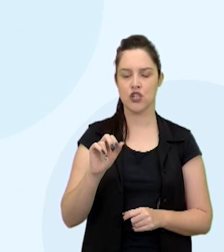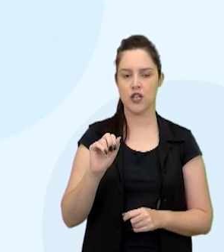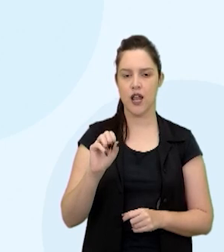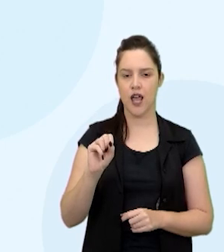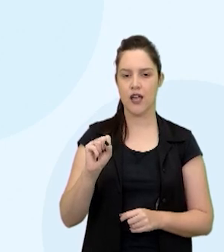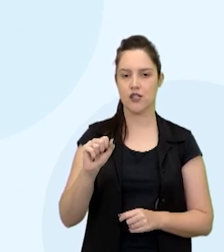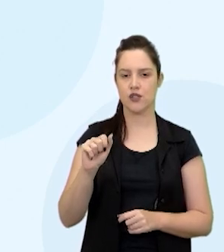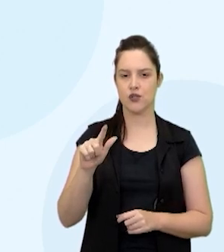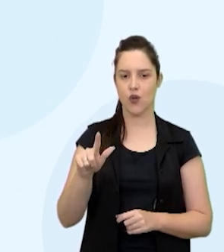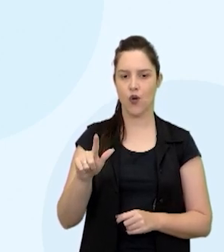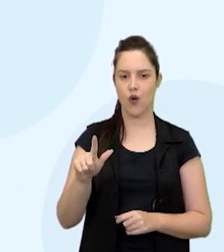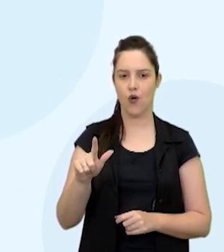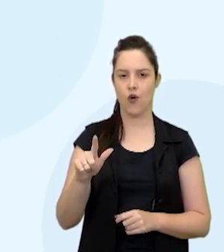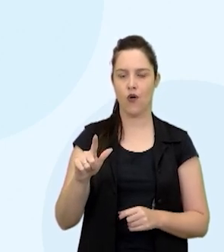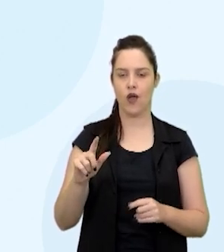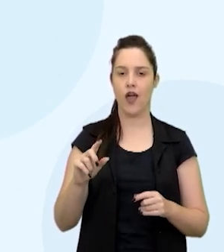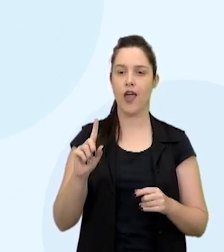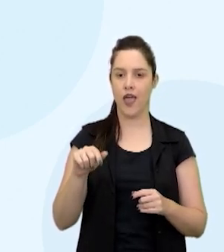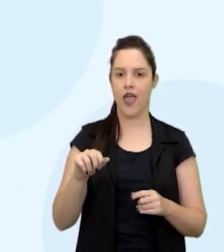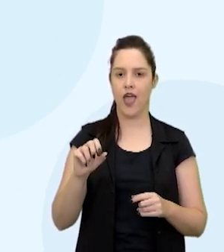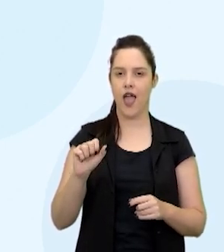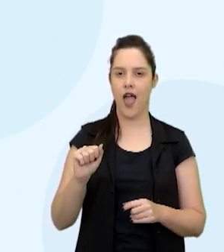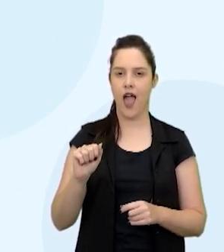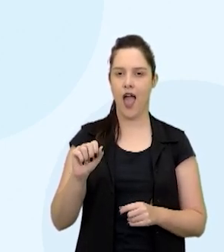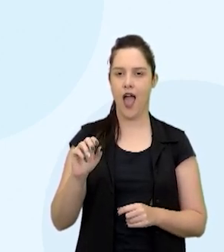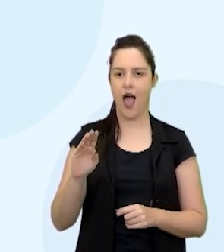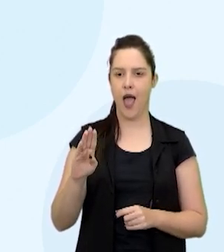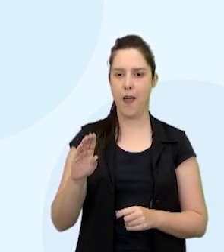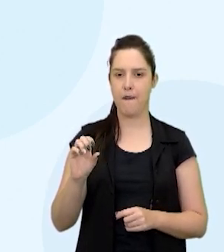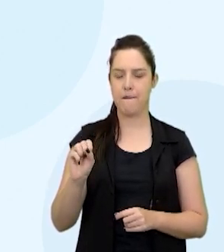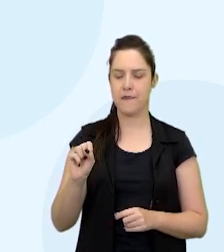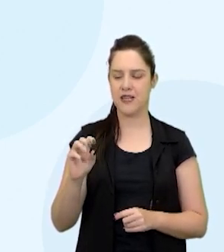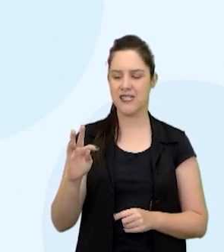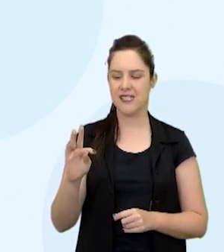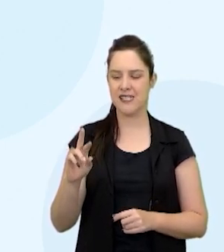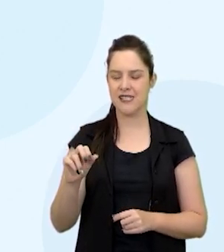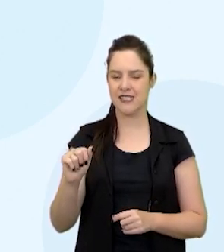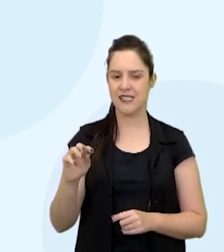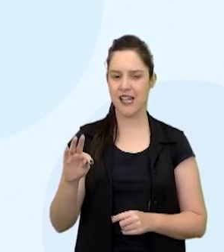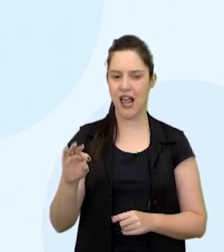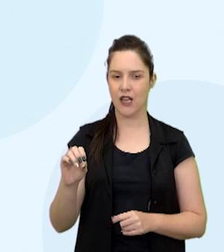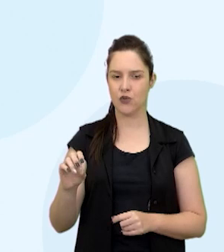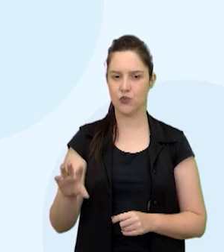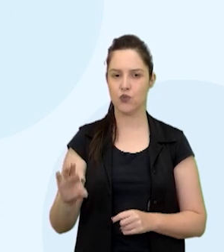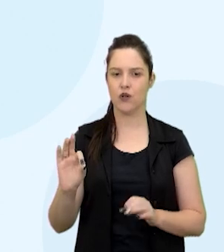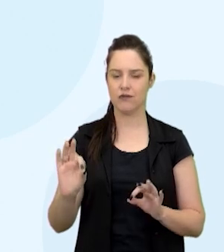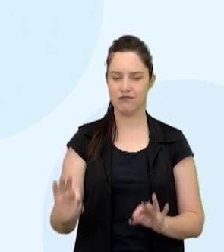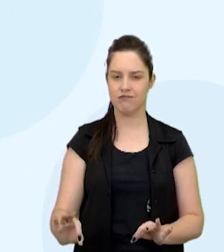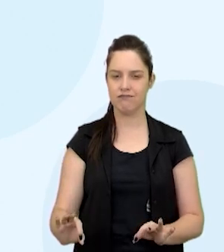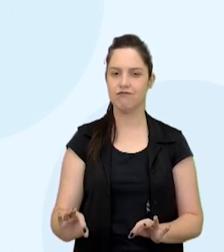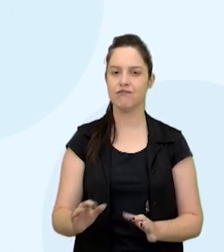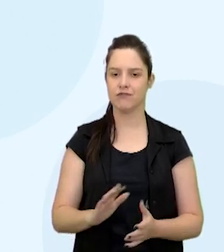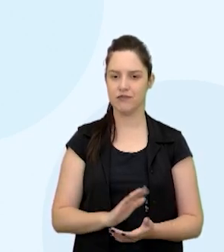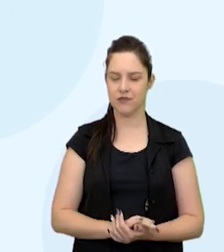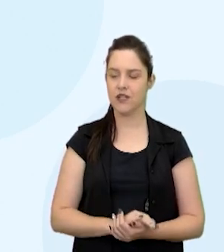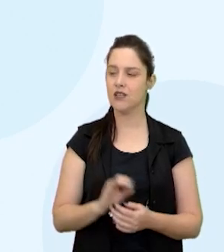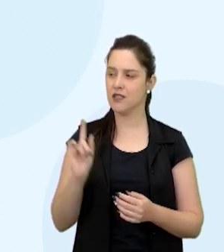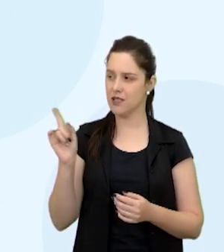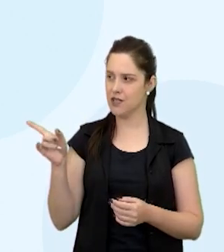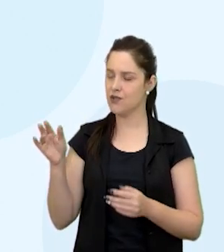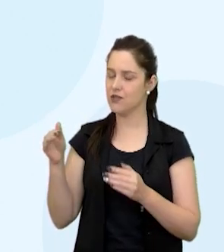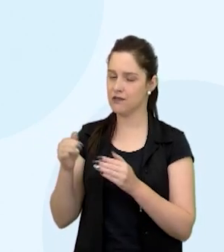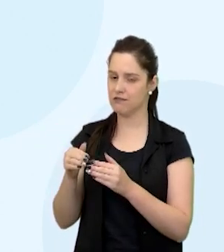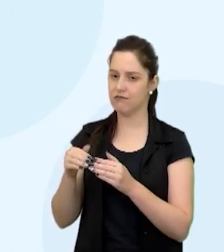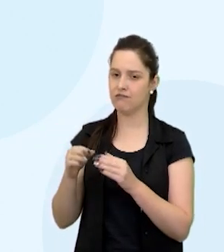figurativo, não chega a ser abstrato. Estou certo? Exatamente. Olha só a nossa segunda pergunta. Identifico ou não identifico? Quando